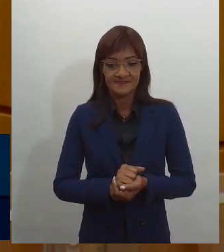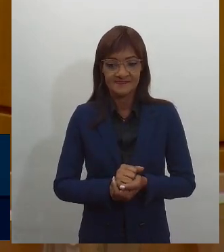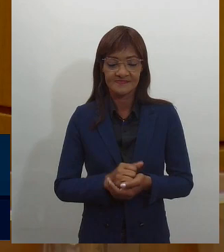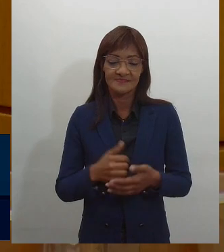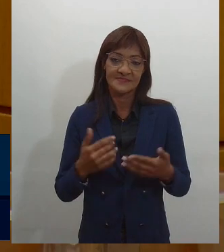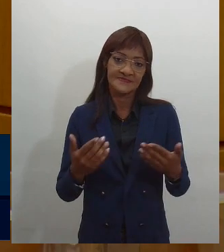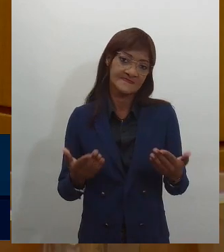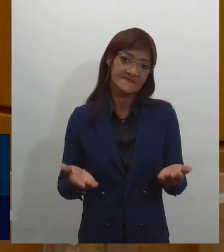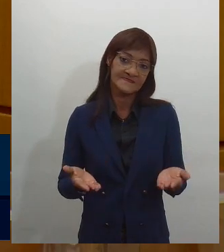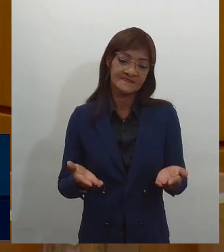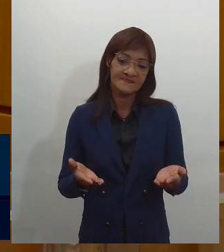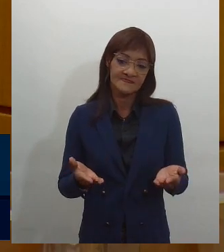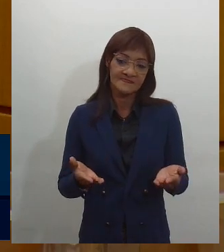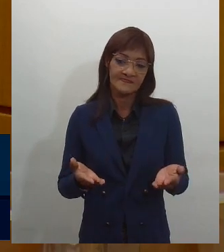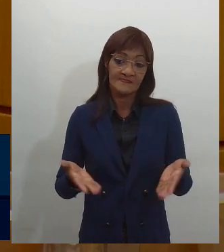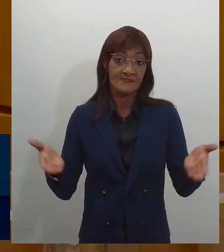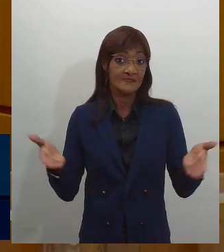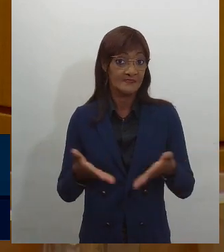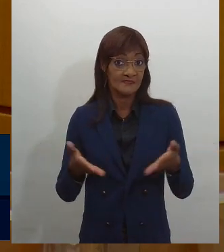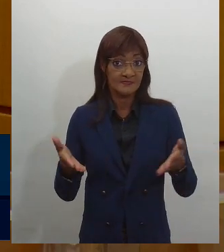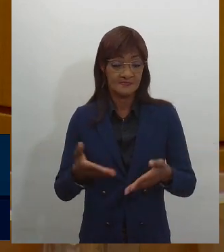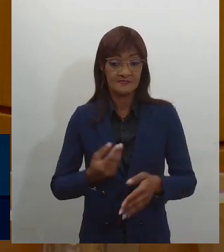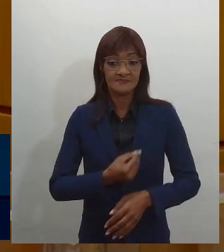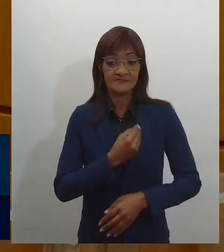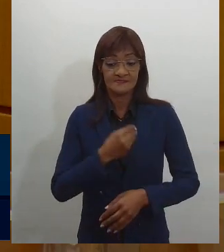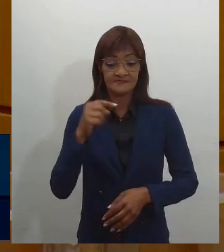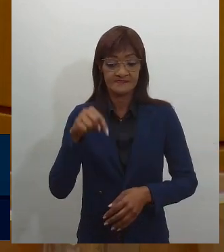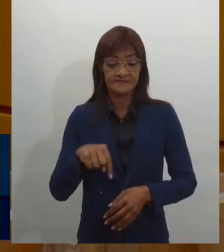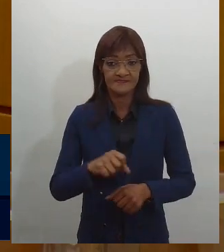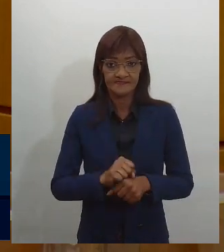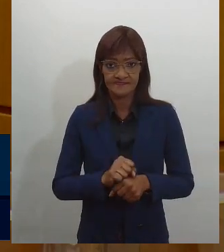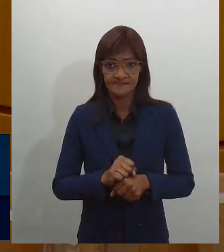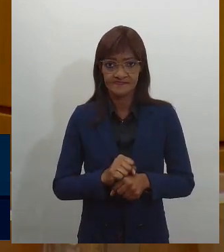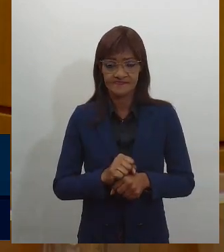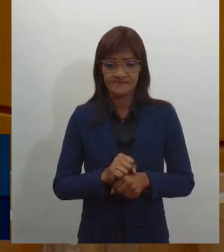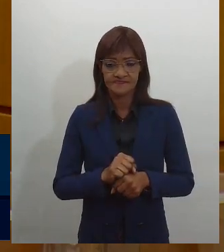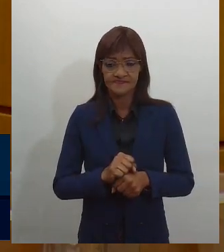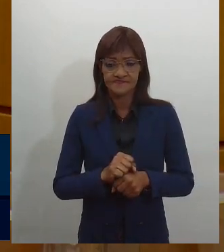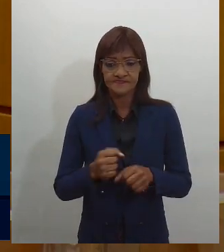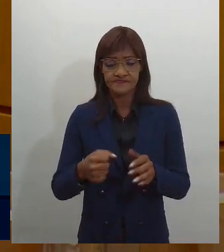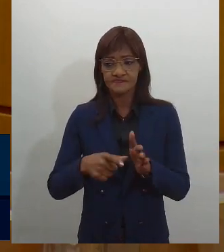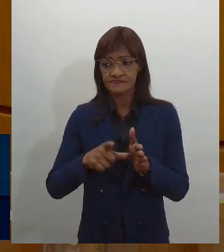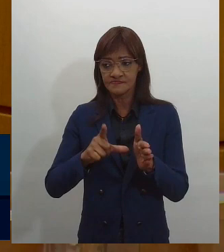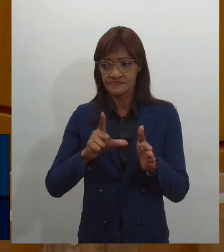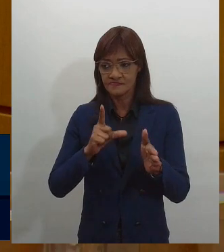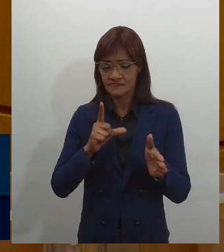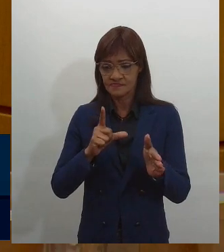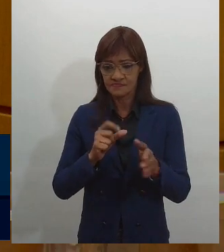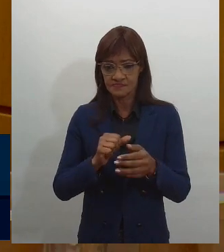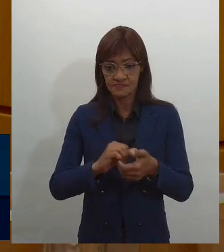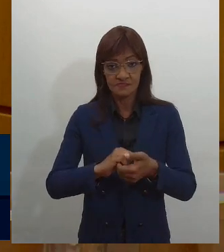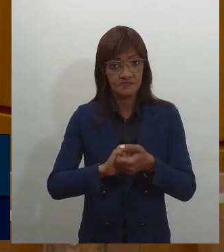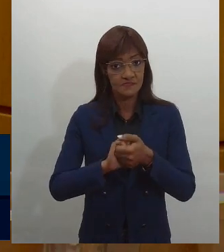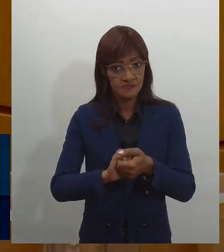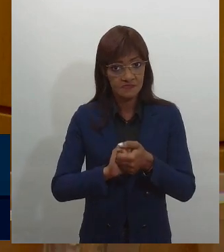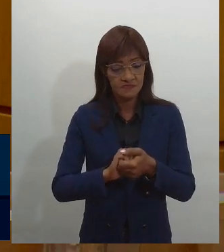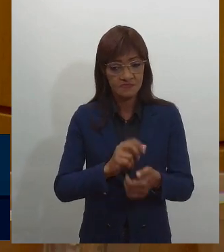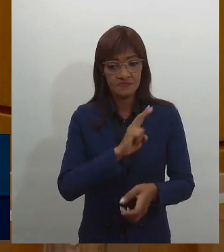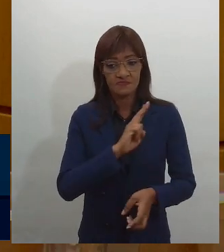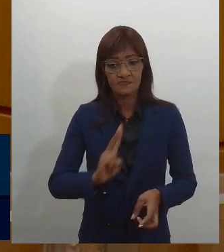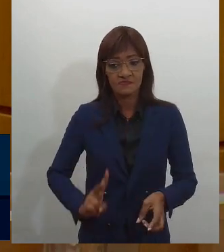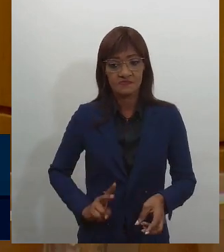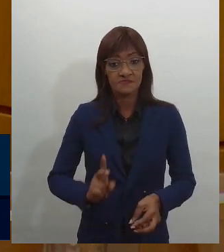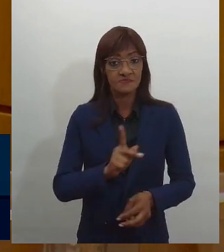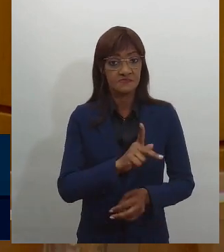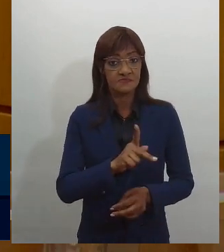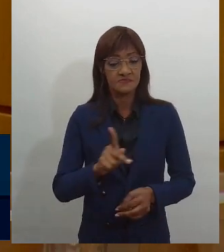hoje aqui à tribuna também, eu quero antes saudar aqui o nosso vereador e presidente da Câmara lá de Monte Alegre, Henrique e João Gogó,